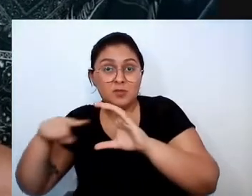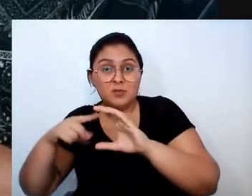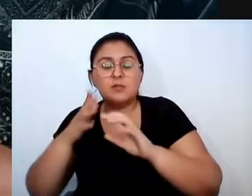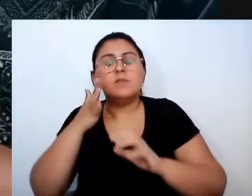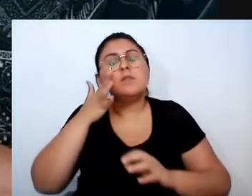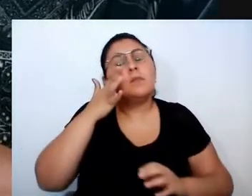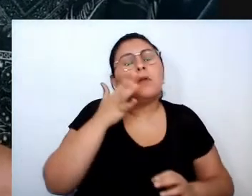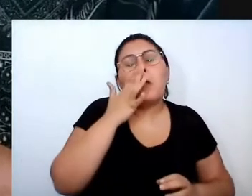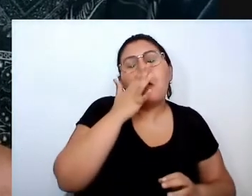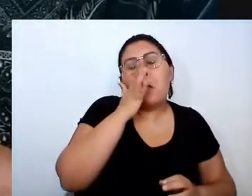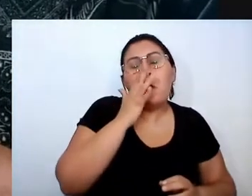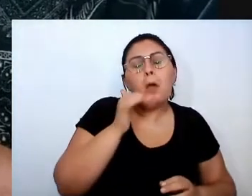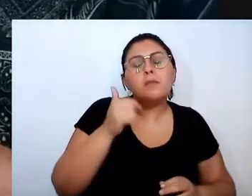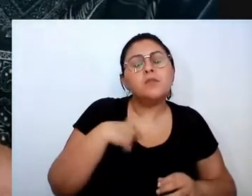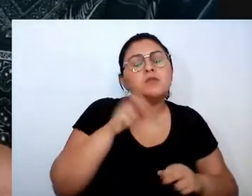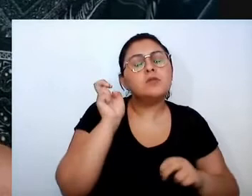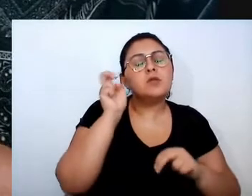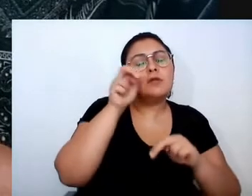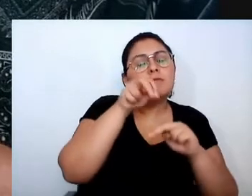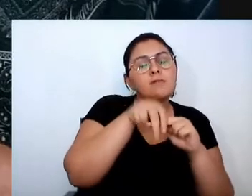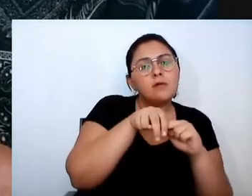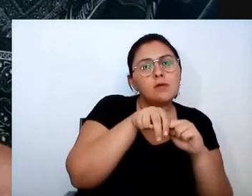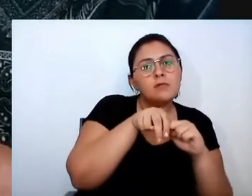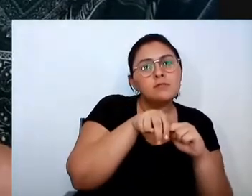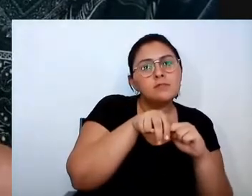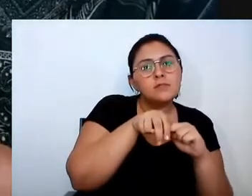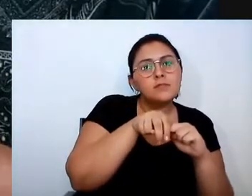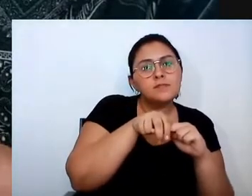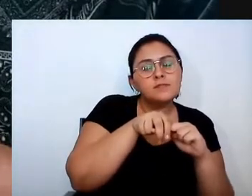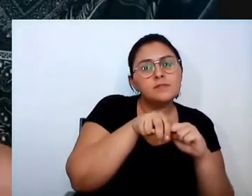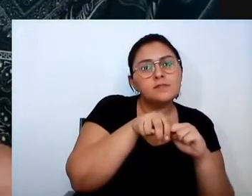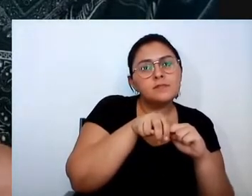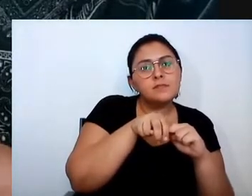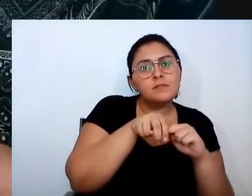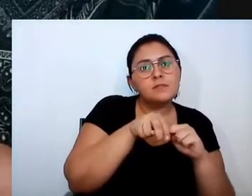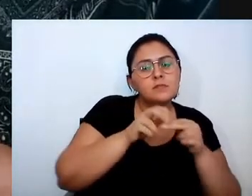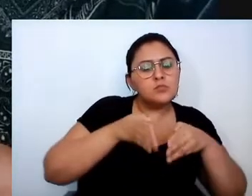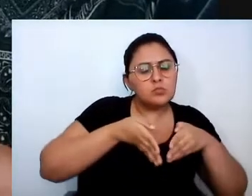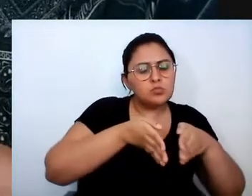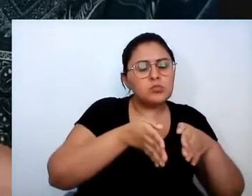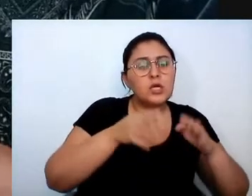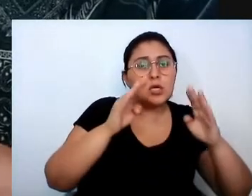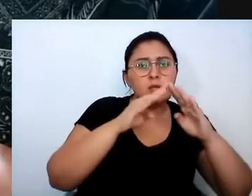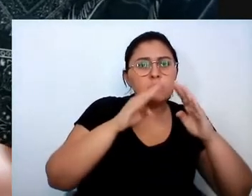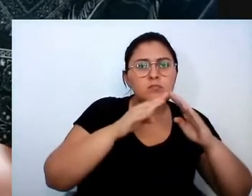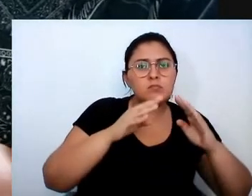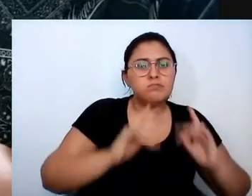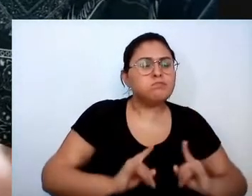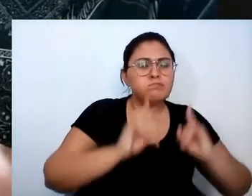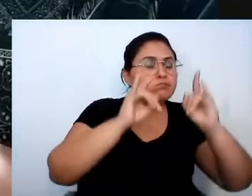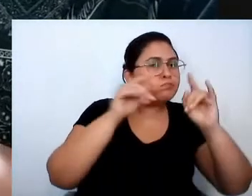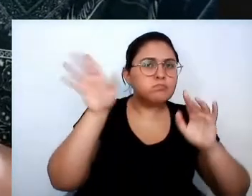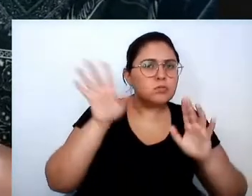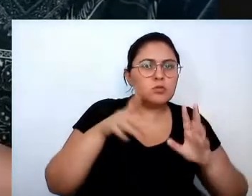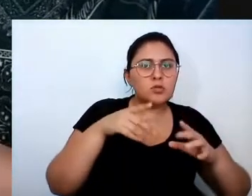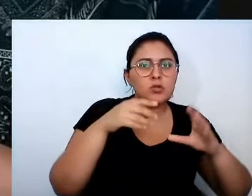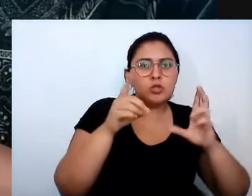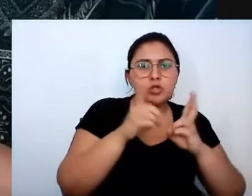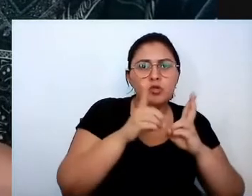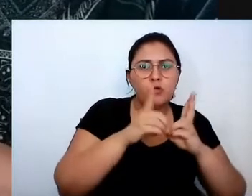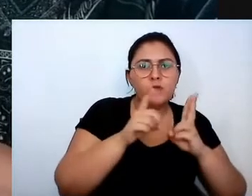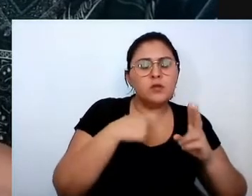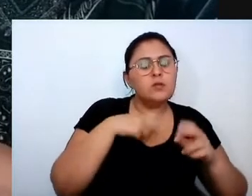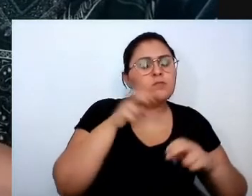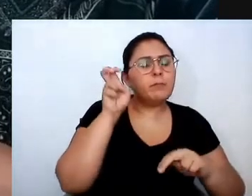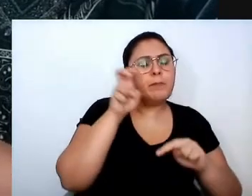e eu sentei na cadeira do lado do corredor, assim, e tinha uma jovem do lado da janela. Eu sim, estava com dois amigos